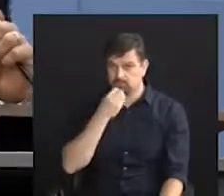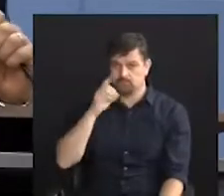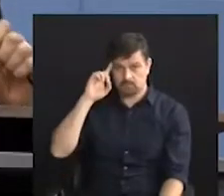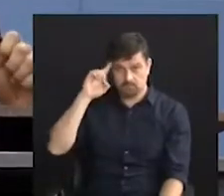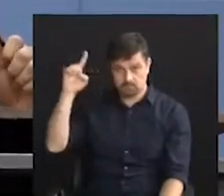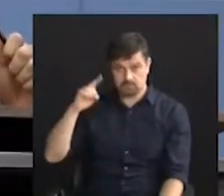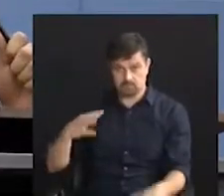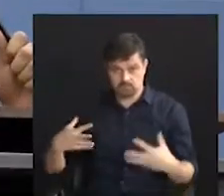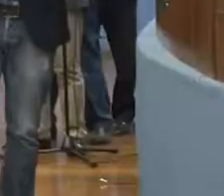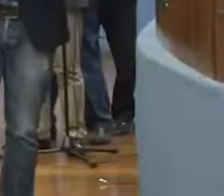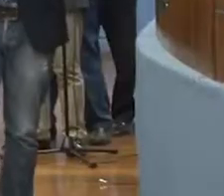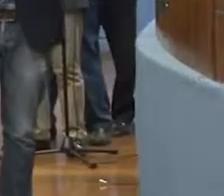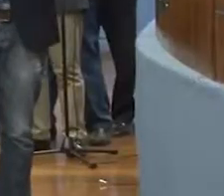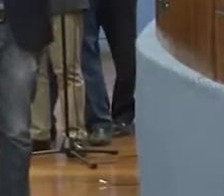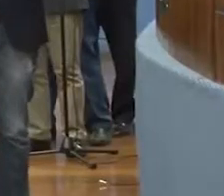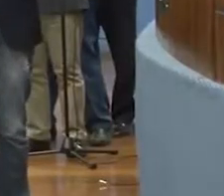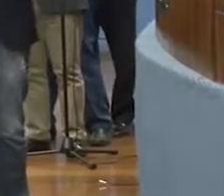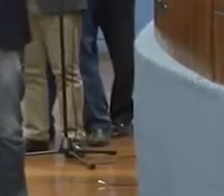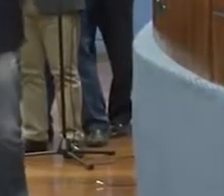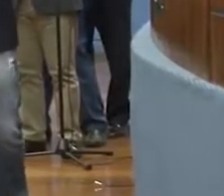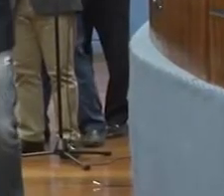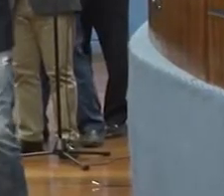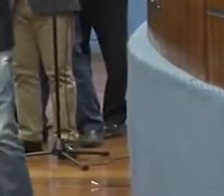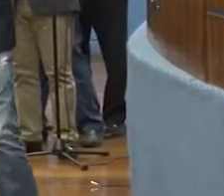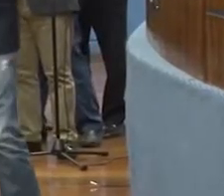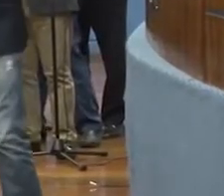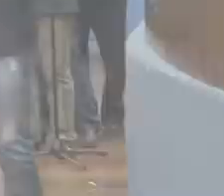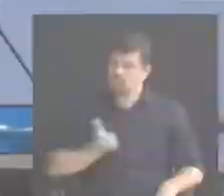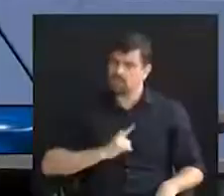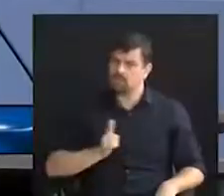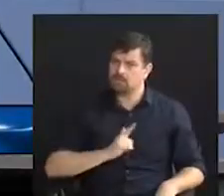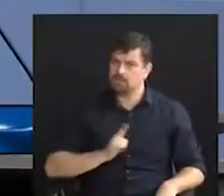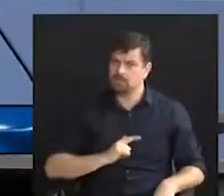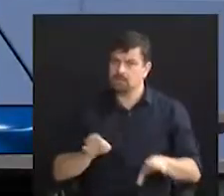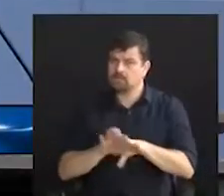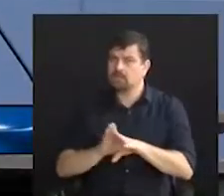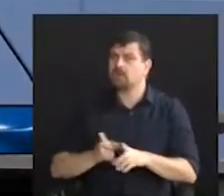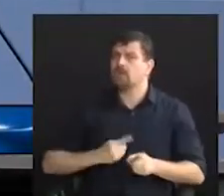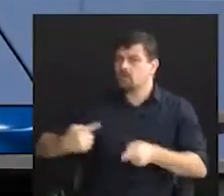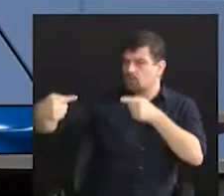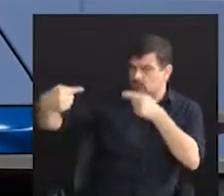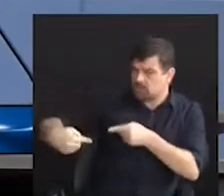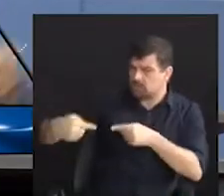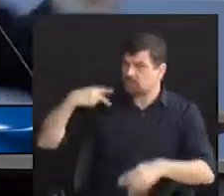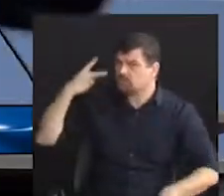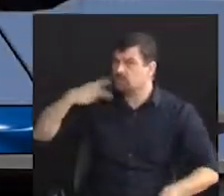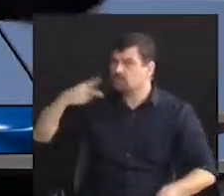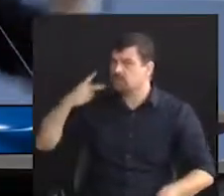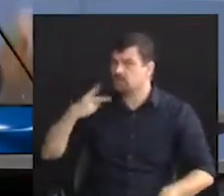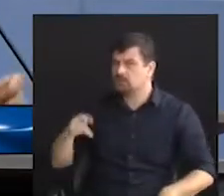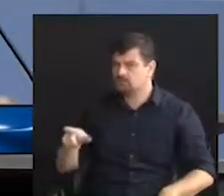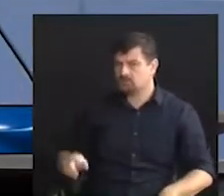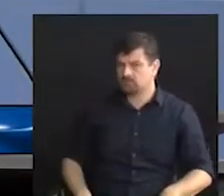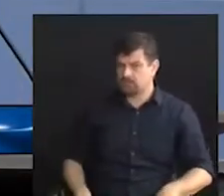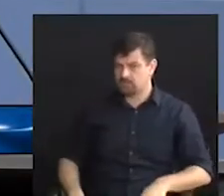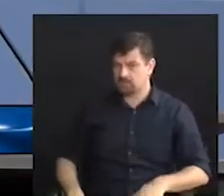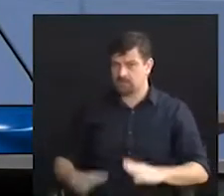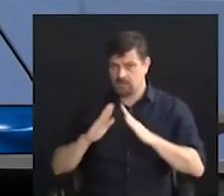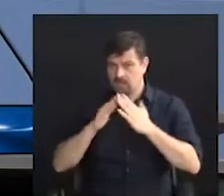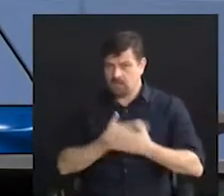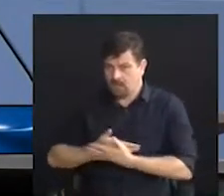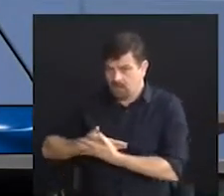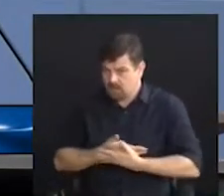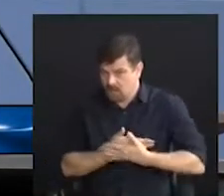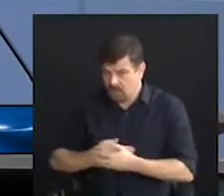Alberto também falou da importância das Naves Mães para a cidade. Eu faço um desafio para esses vereadores que são contra a Nave Mães